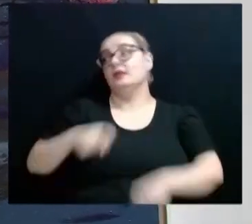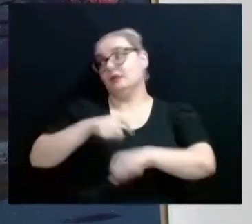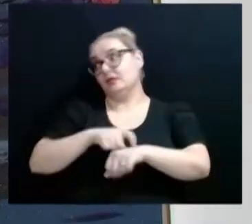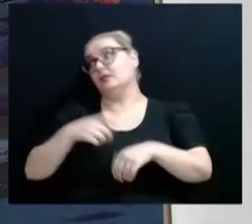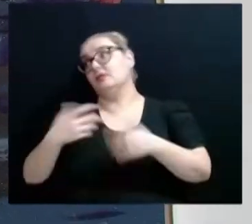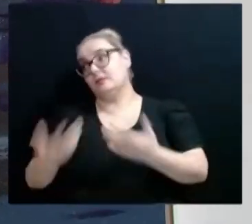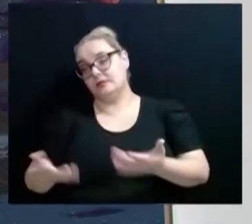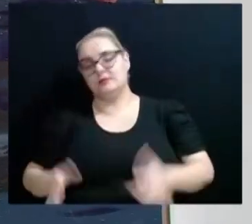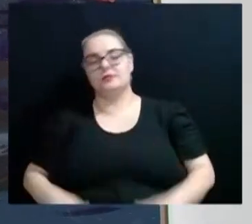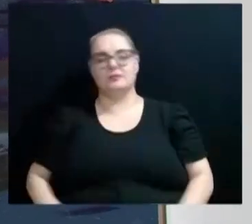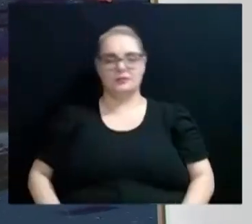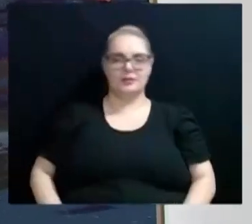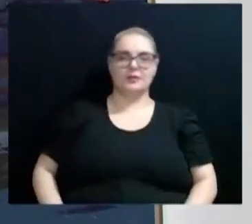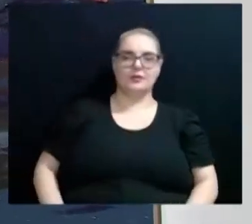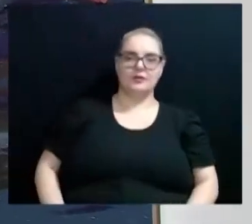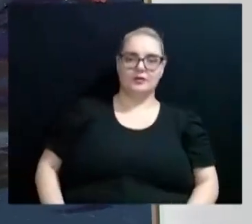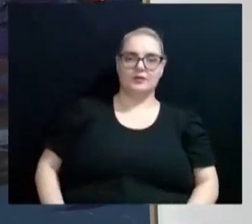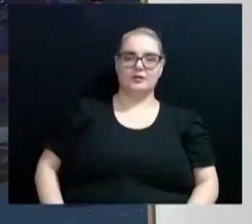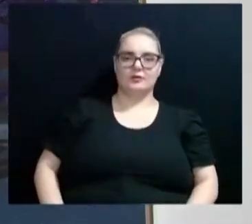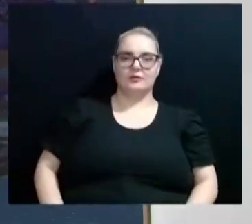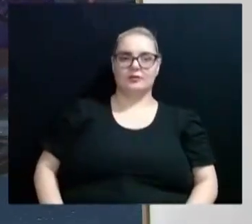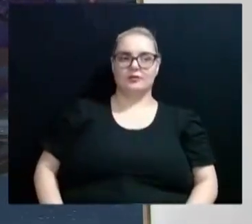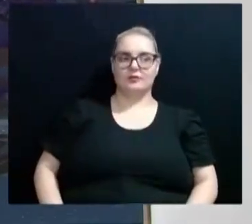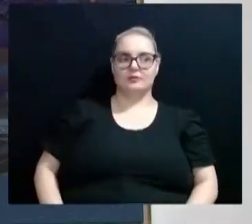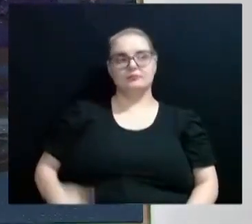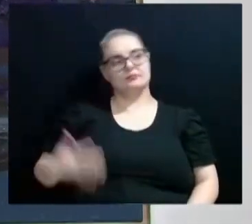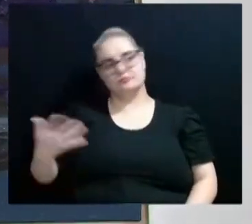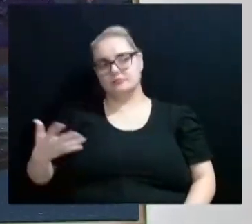seu tempo, da sua...